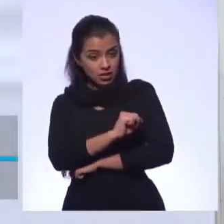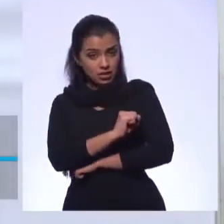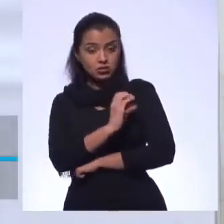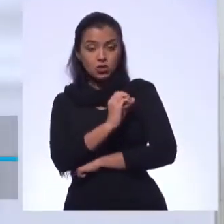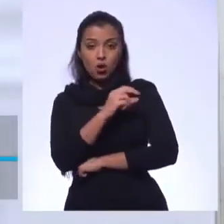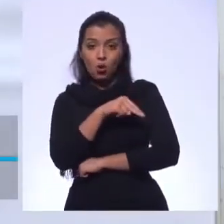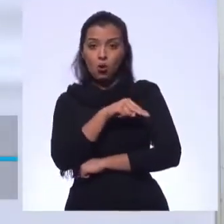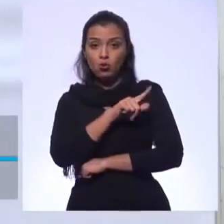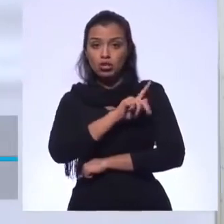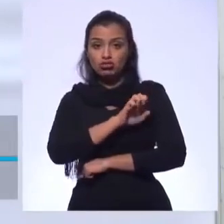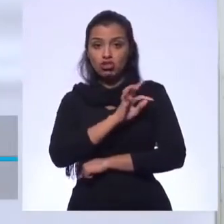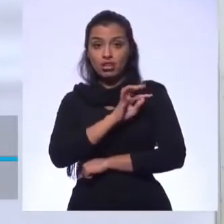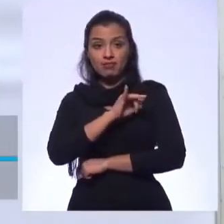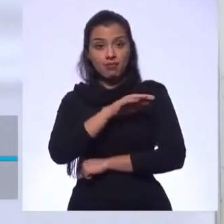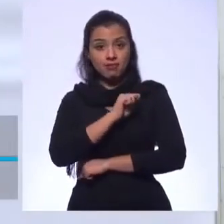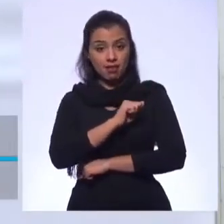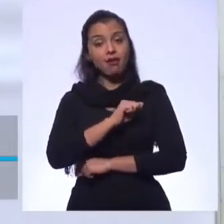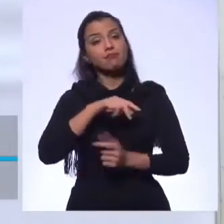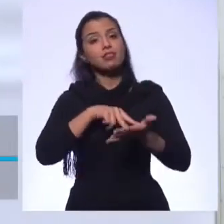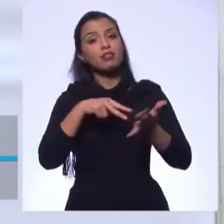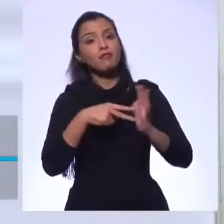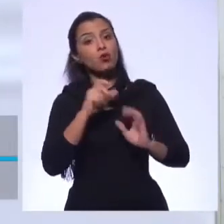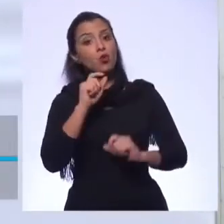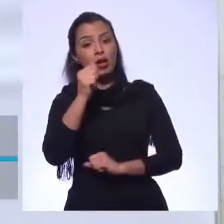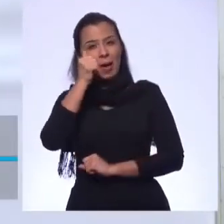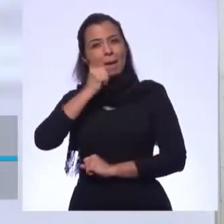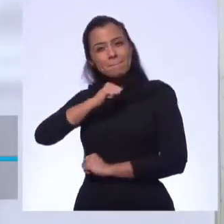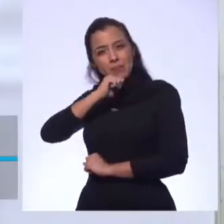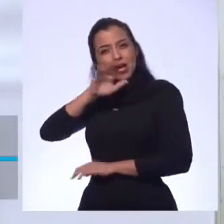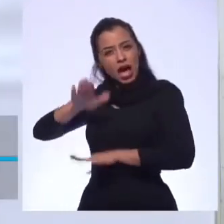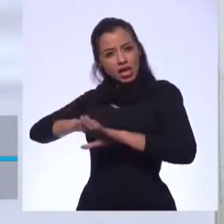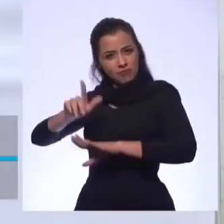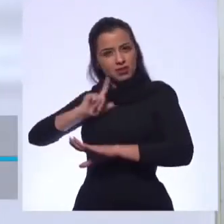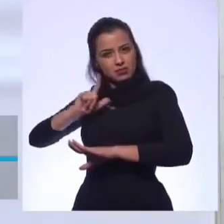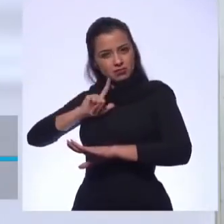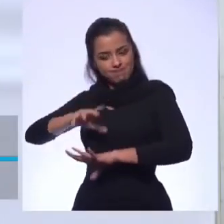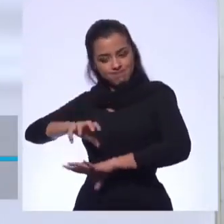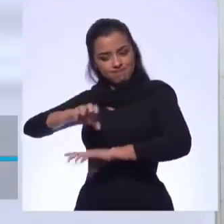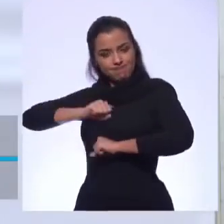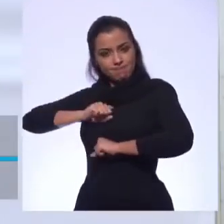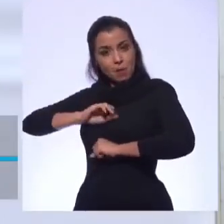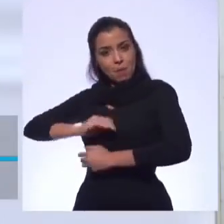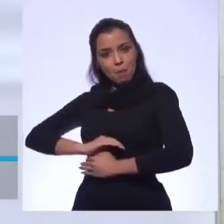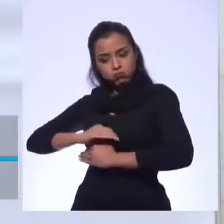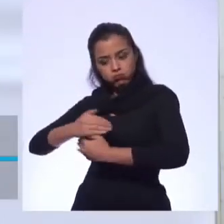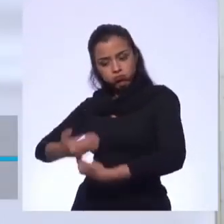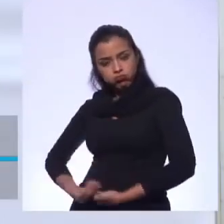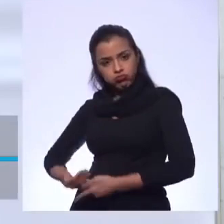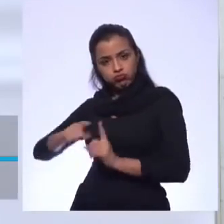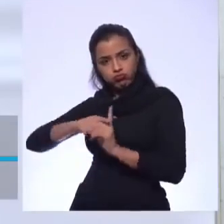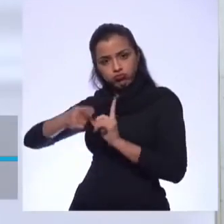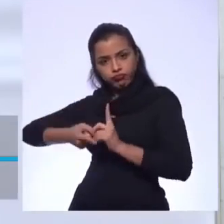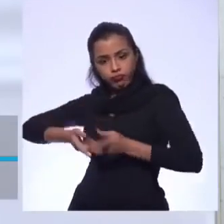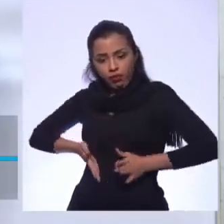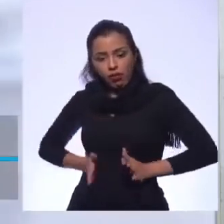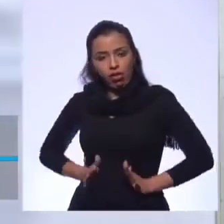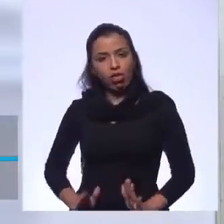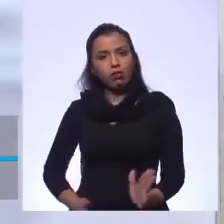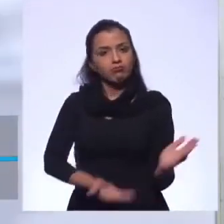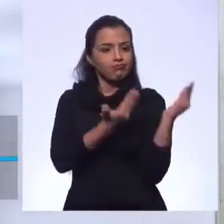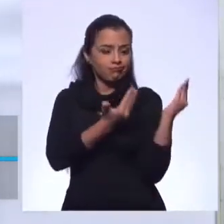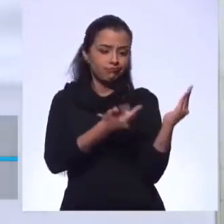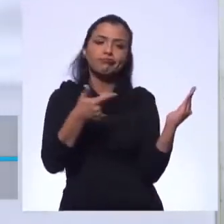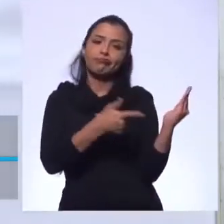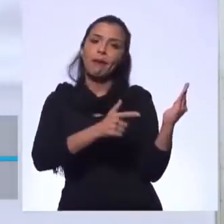passada de mãe para filho. Então, também é um exame que é feito no pré-natal. Olha a importância de se fazer o pré-natal, tá bom?